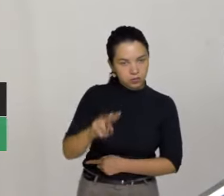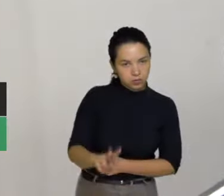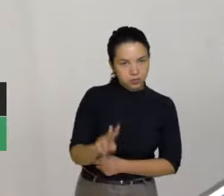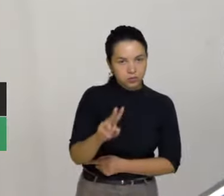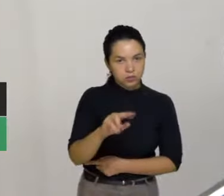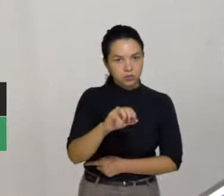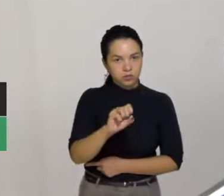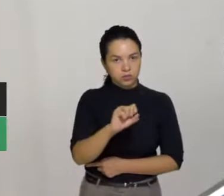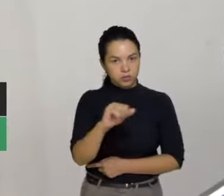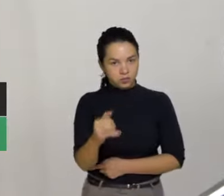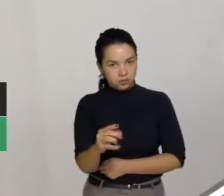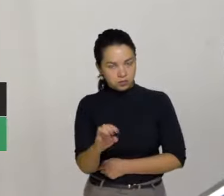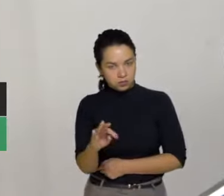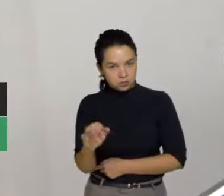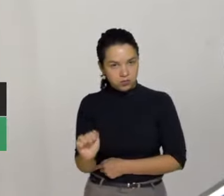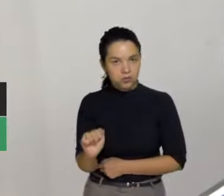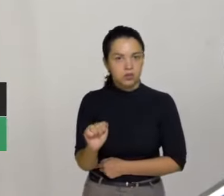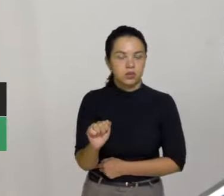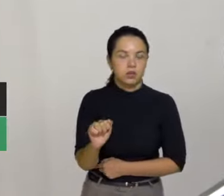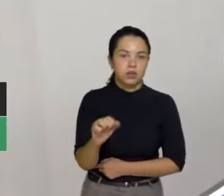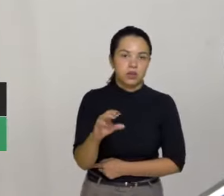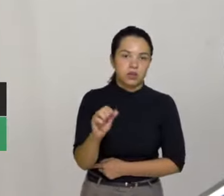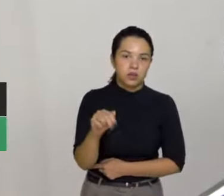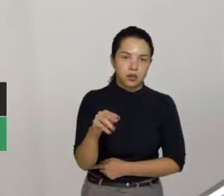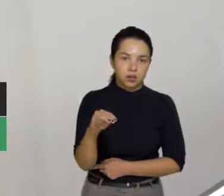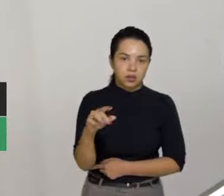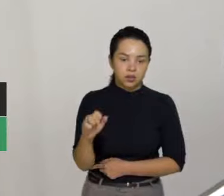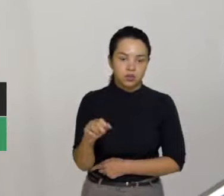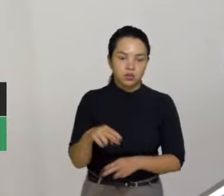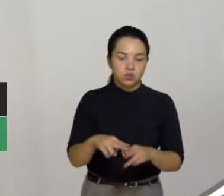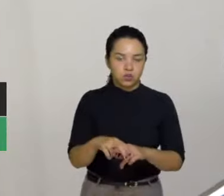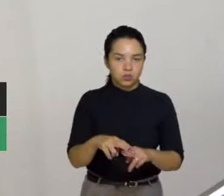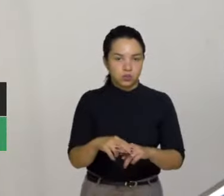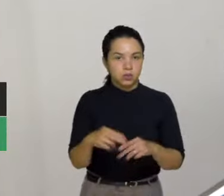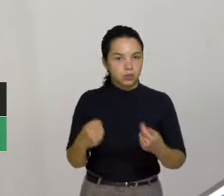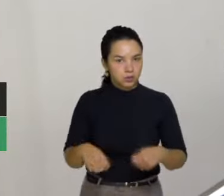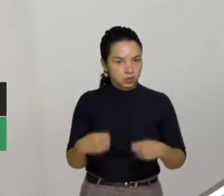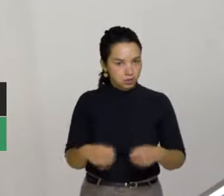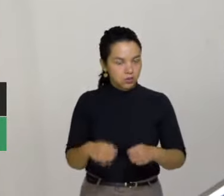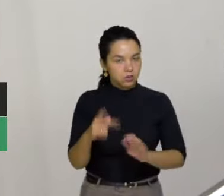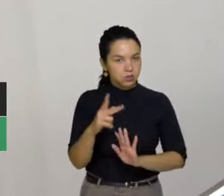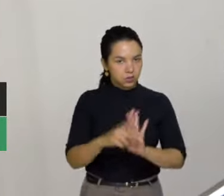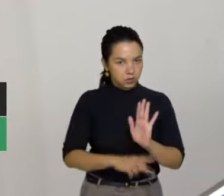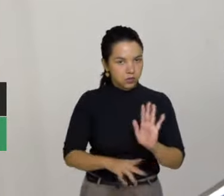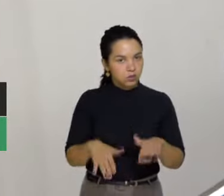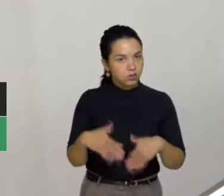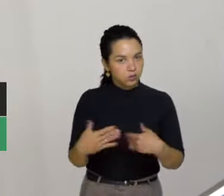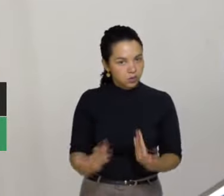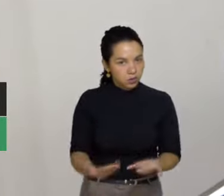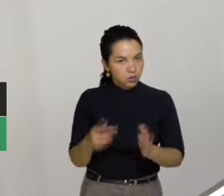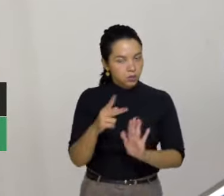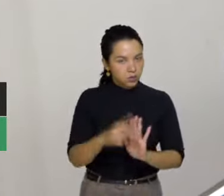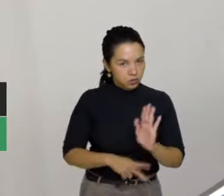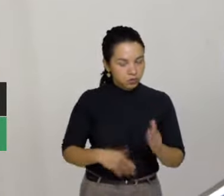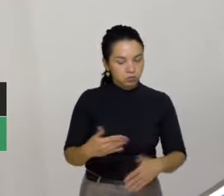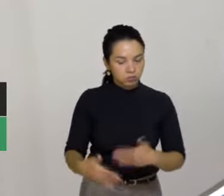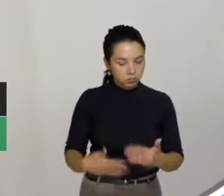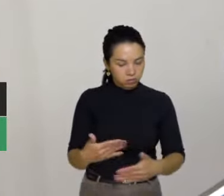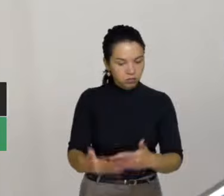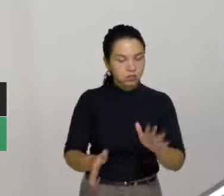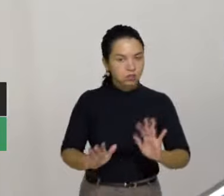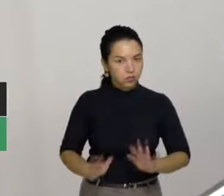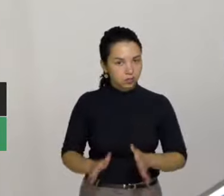Batista, prefeito Canelinha, prefeito de Tijuca, precisávamos dos projetos. Então, os projetos já estão em andamento na